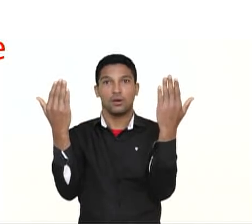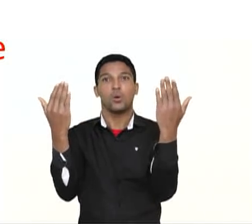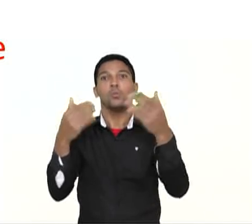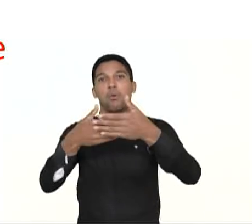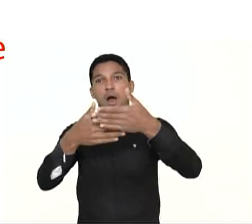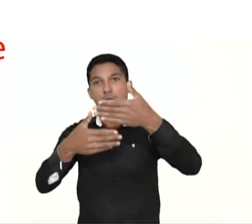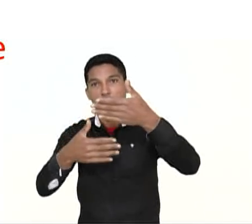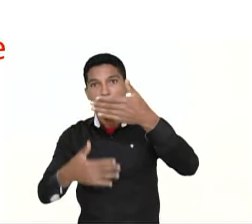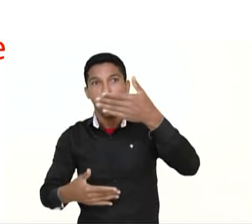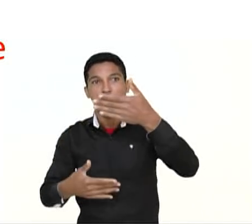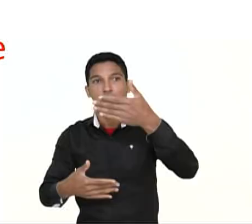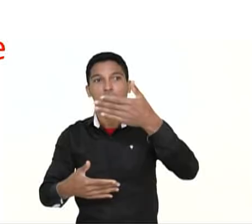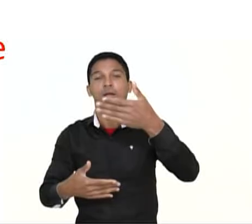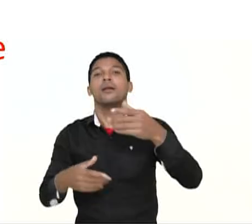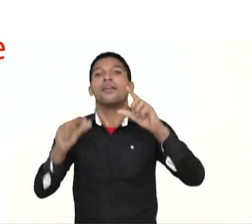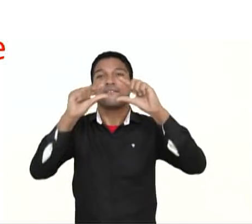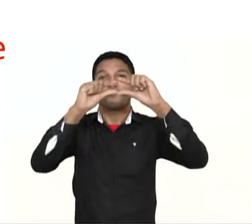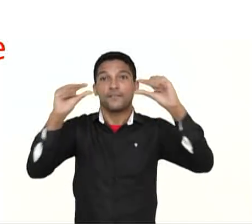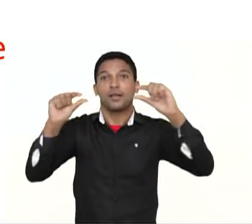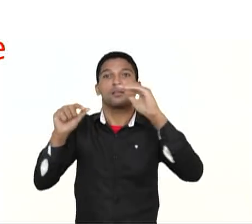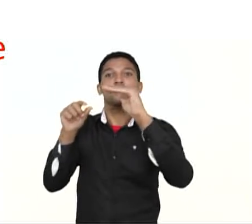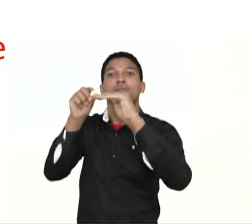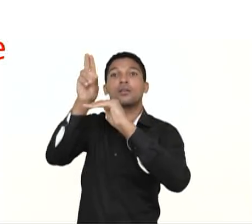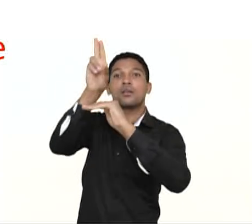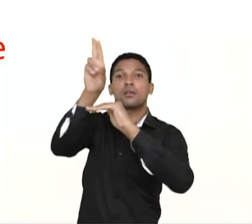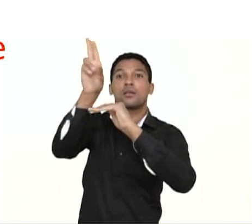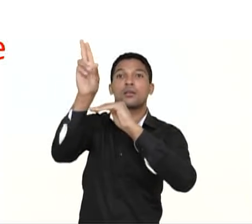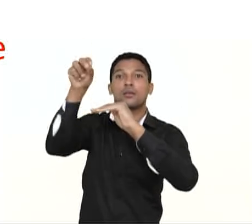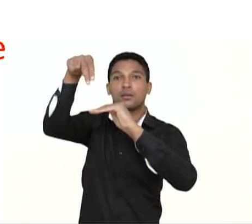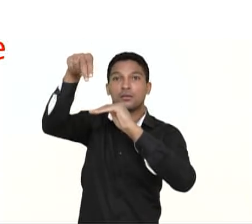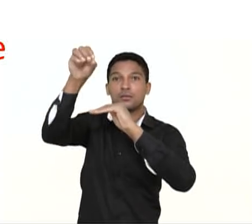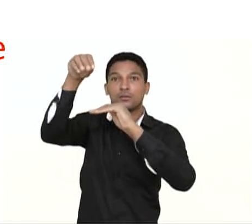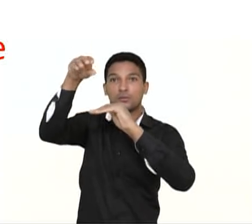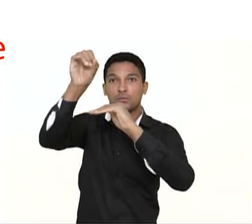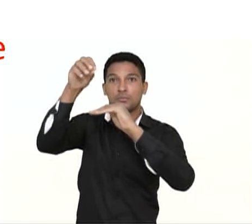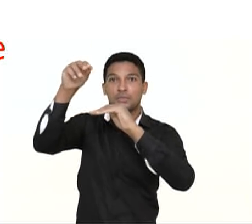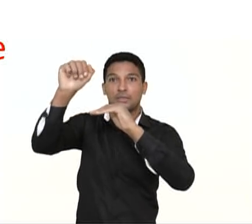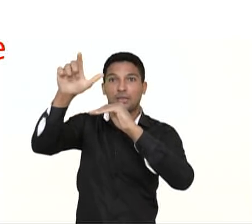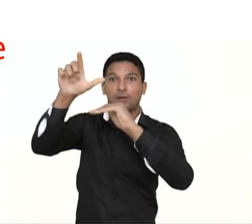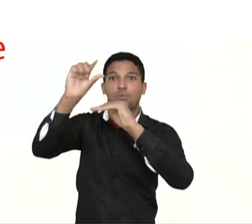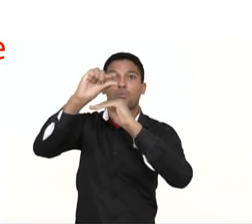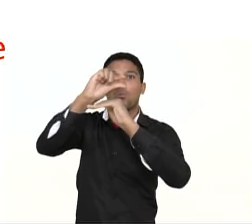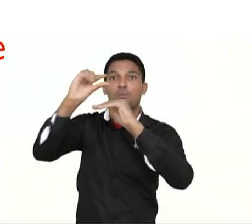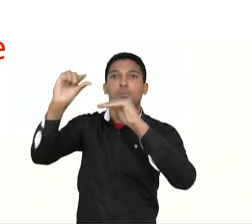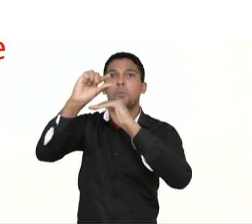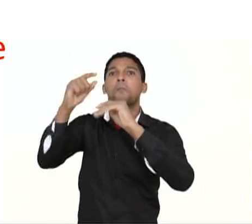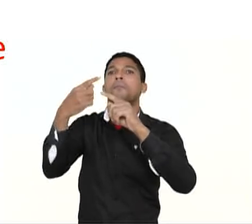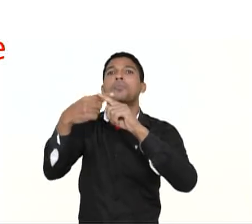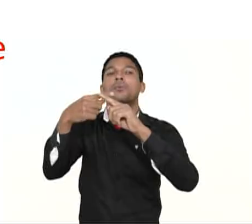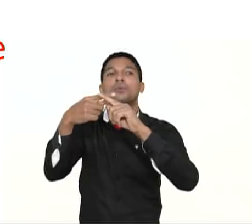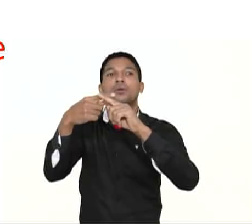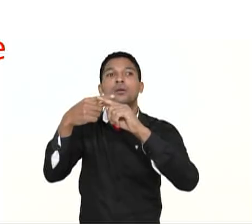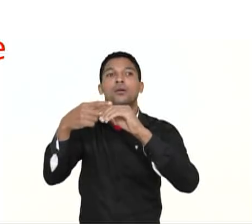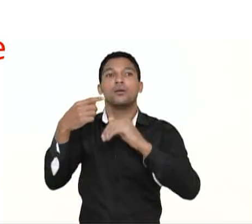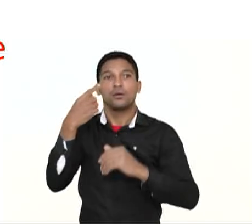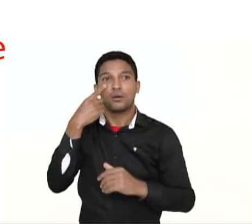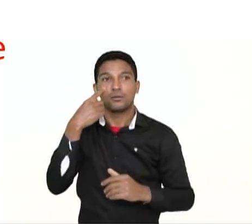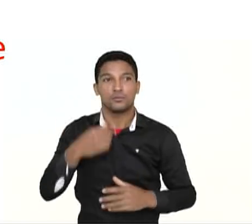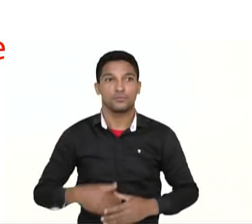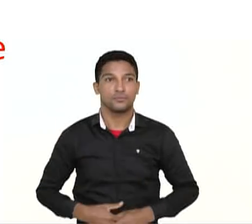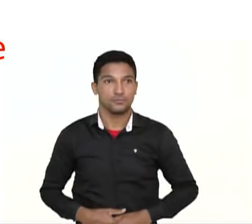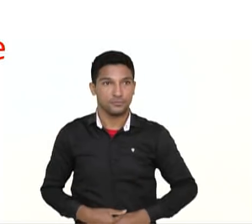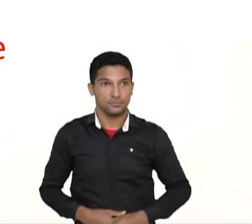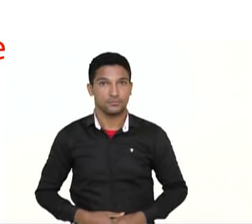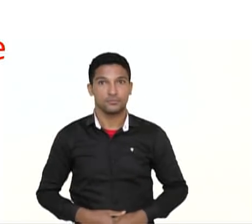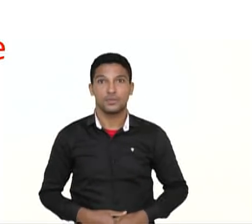temos apenas uma frase nominal. Por que, estudante, nós temos uma frase nominal? Acompanhe comigo aqui. Desmatamento do tamanho do Líbano.